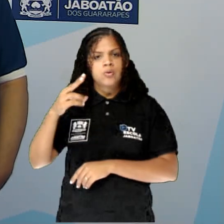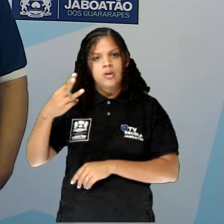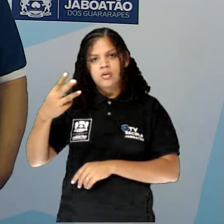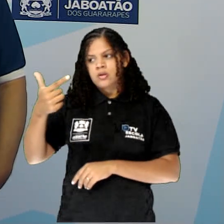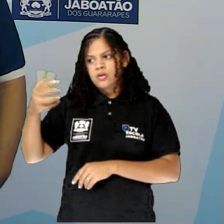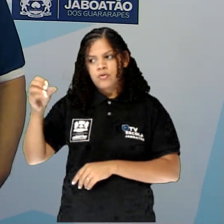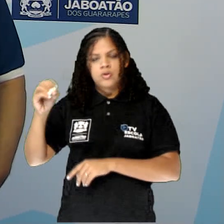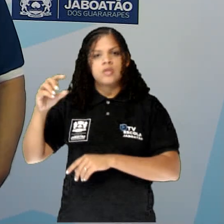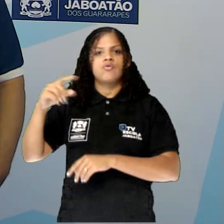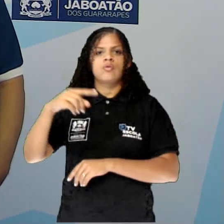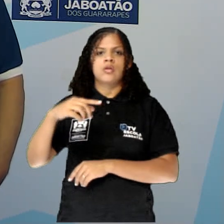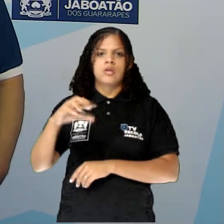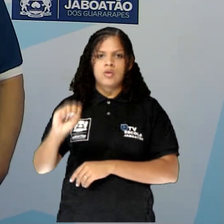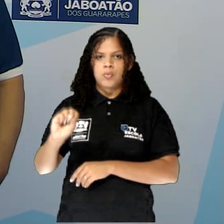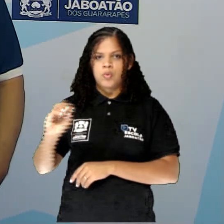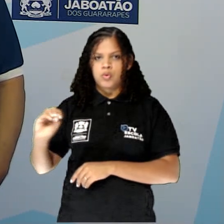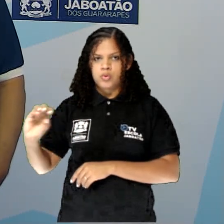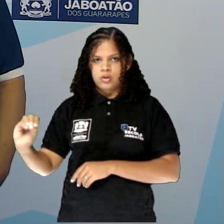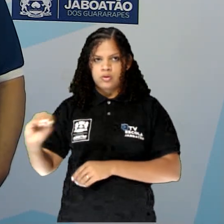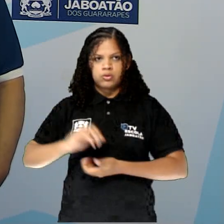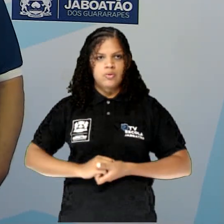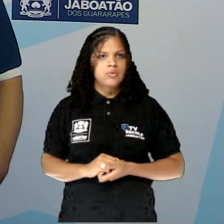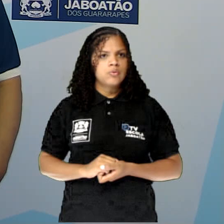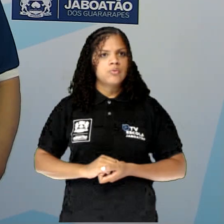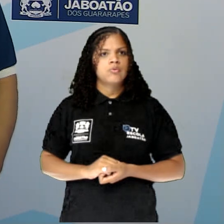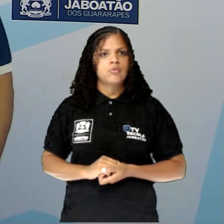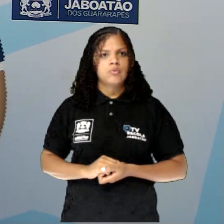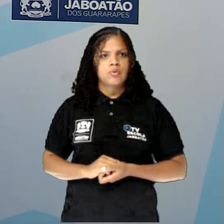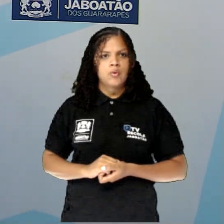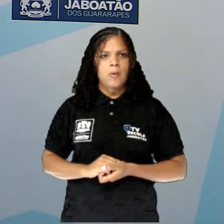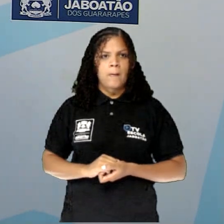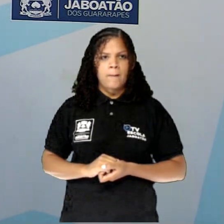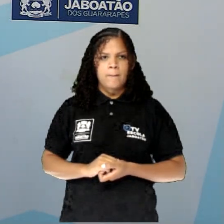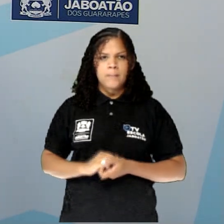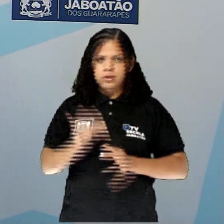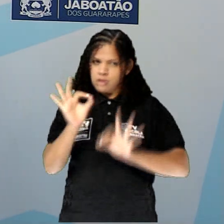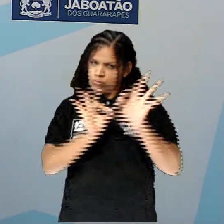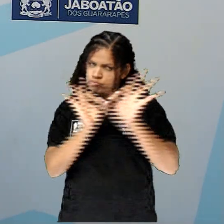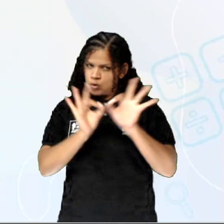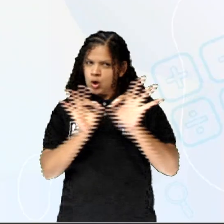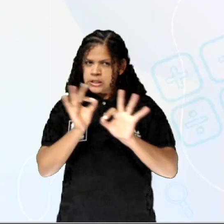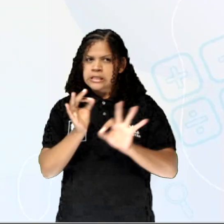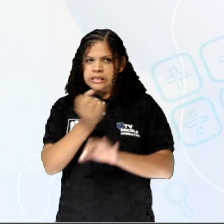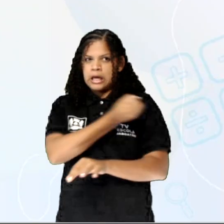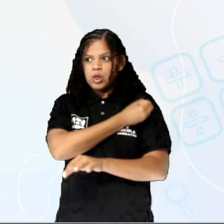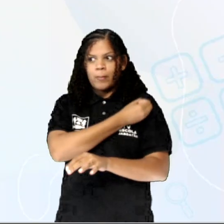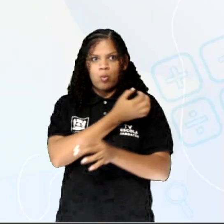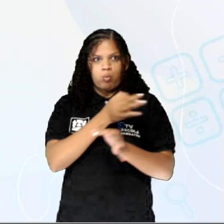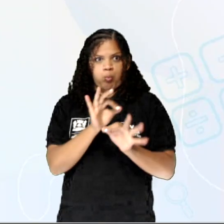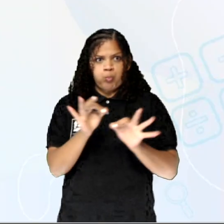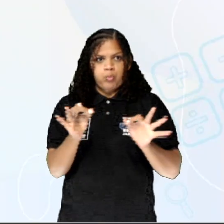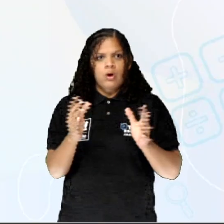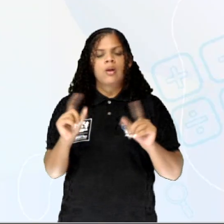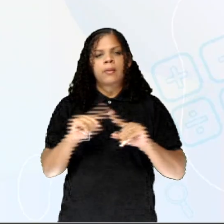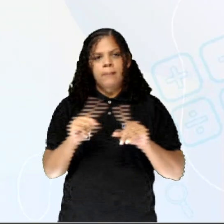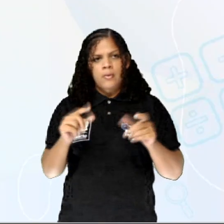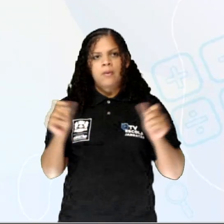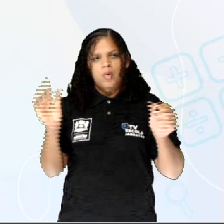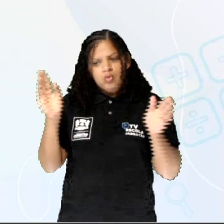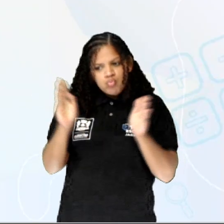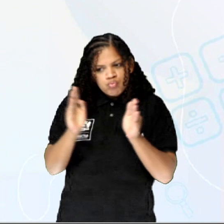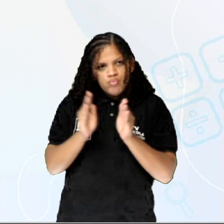eu aumentar a quantidade de horas, mais refrigerante eu produzo. Se eu diminuir a quantidade de horas, menos refrigerante eu